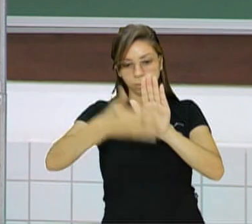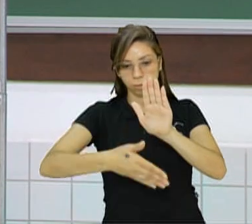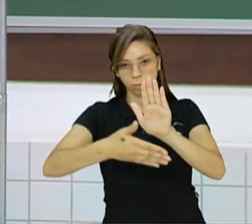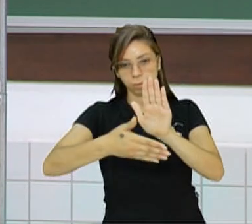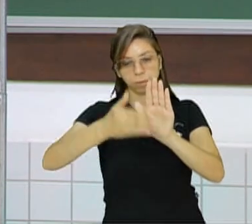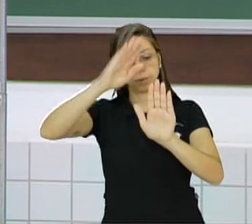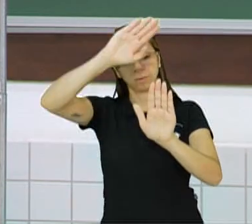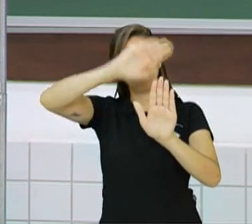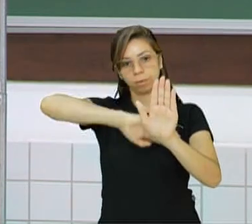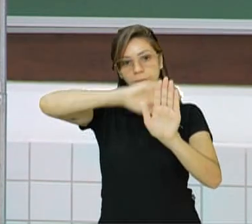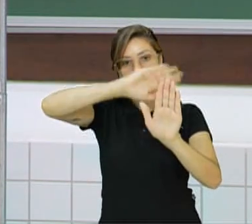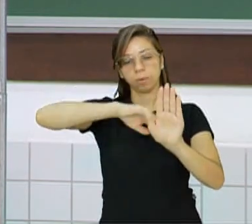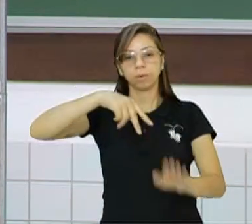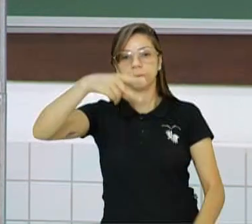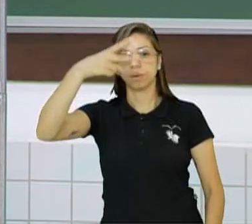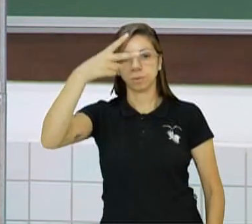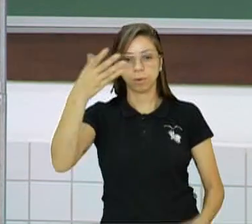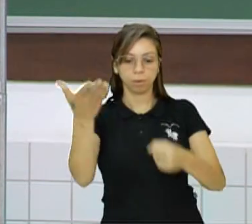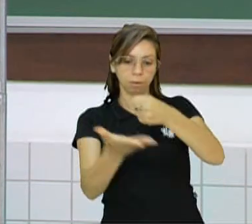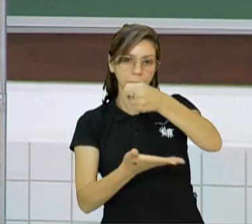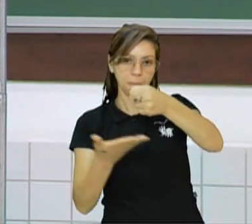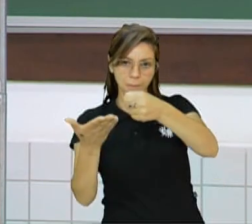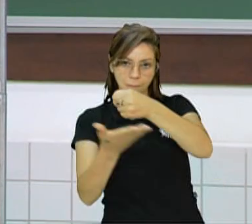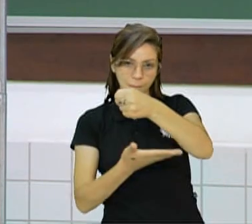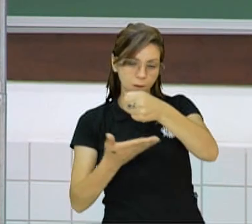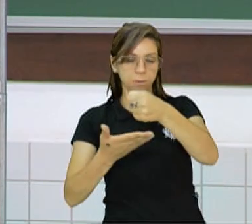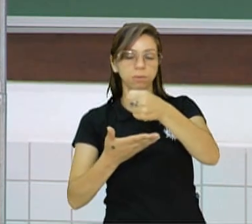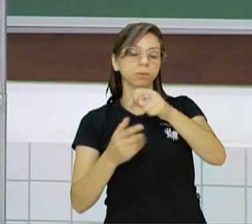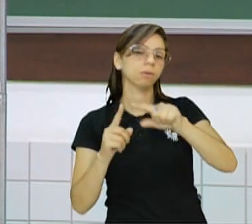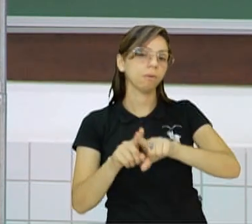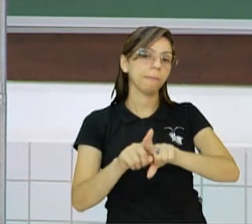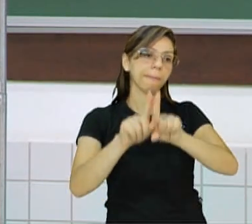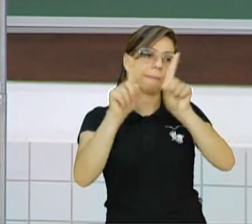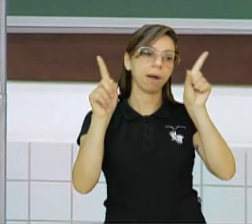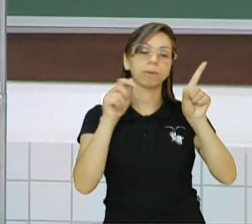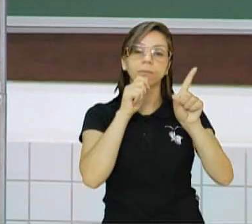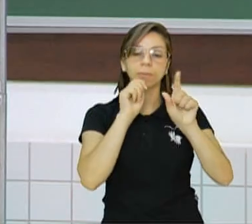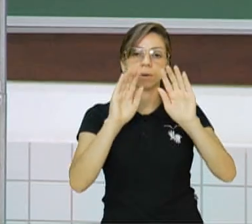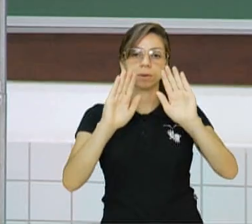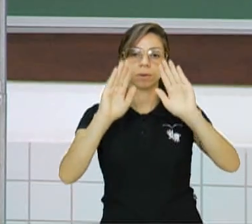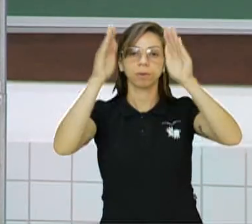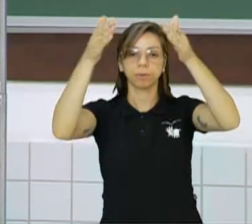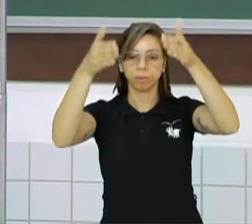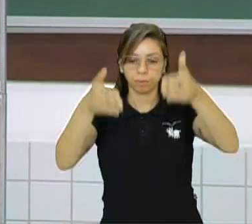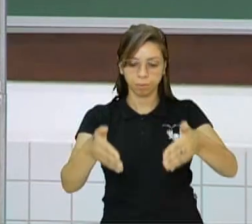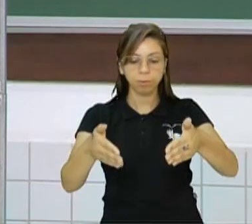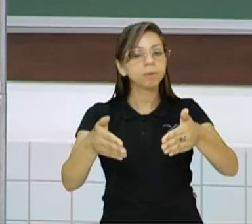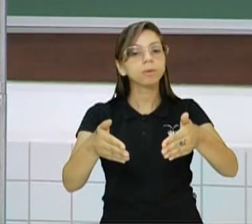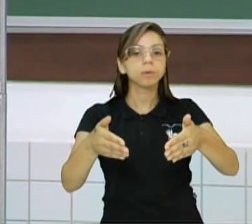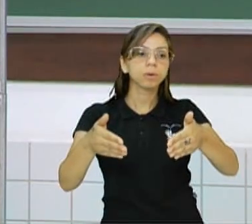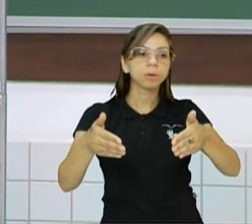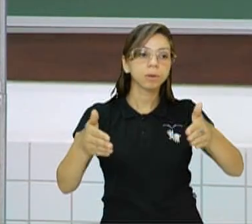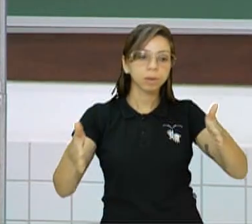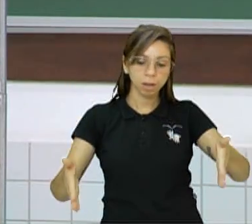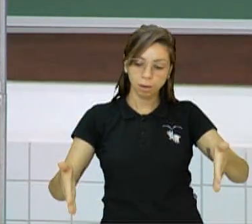tranquilo? Esses são as nossas bases. Mas quando a gente vira ele aqui, quem são as